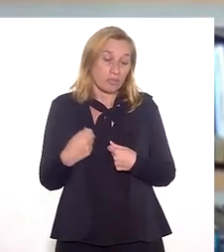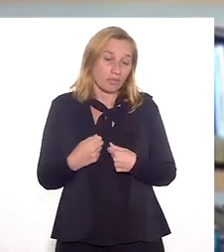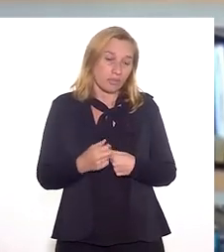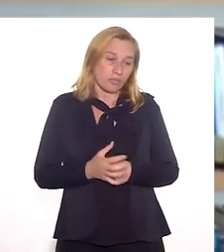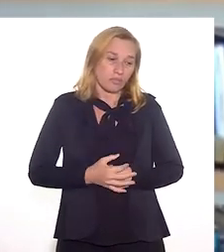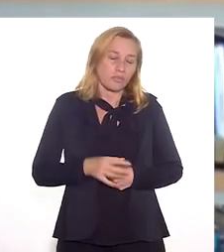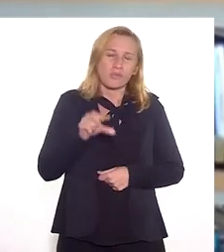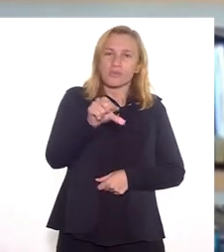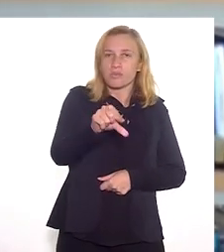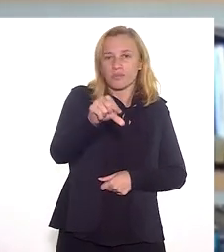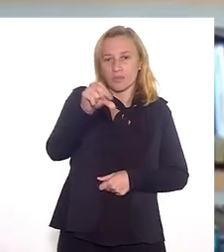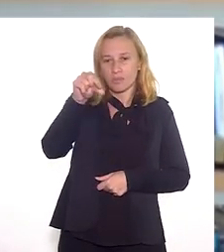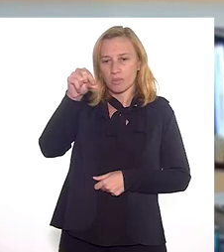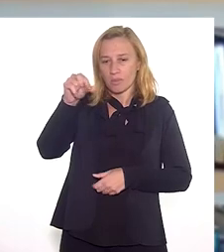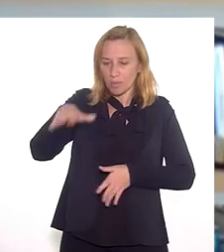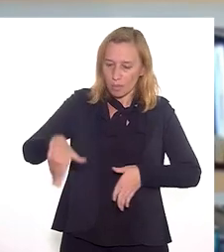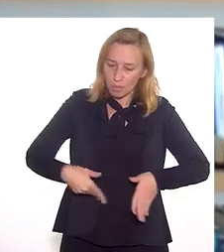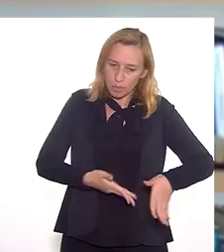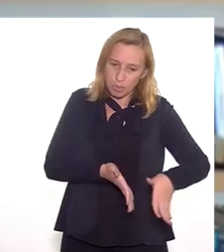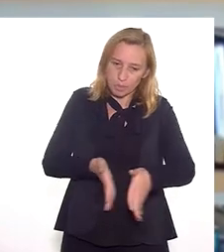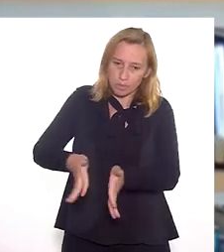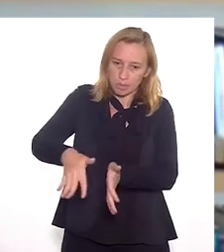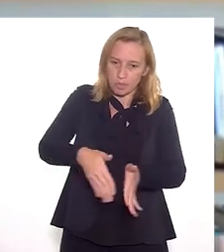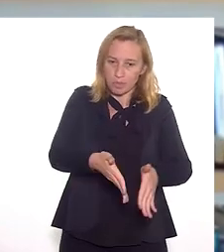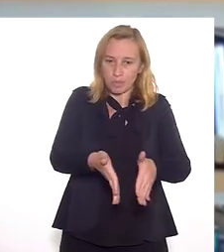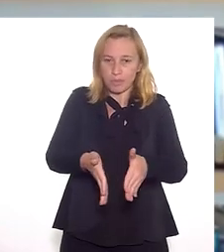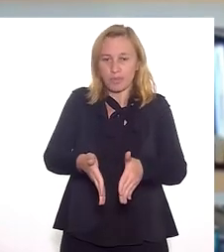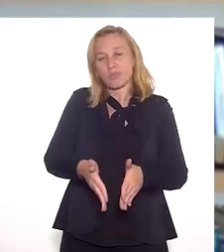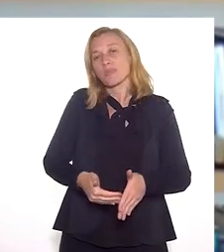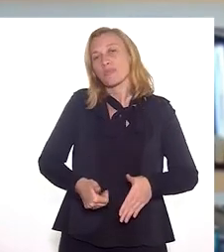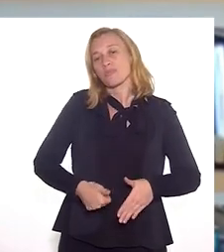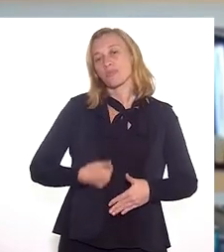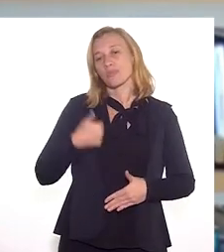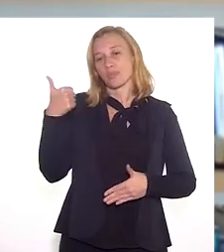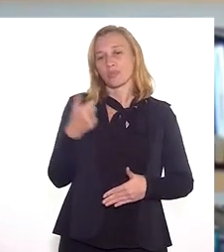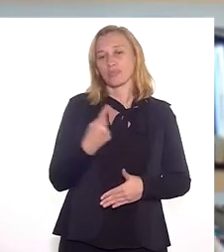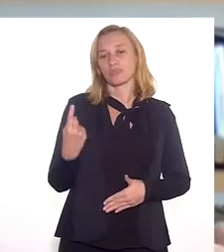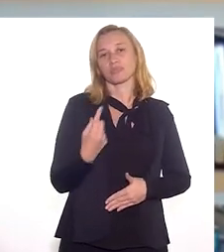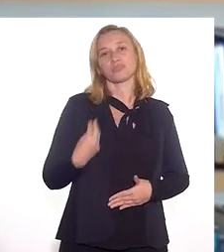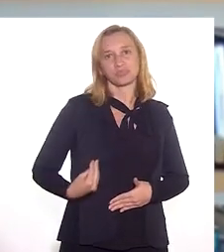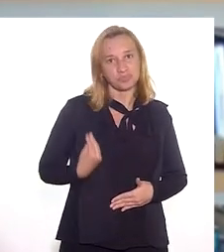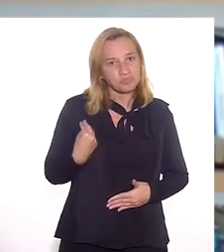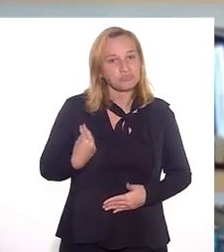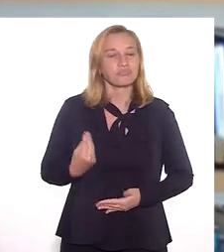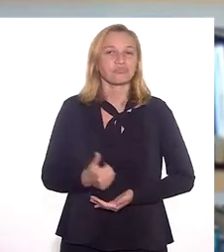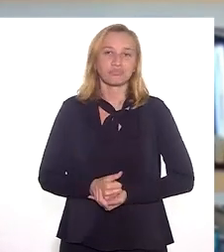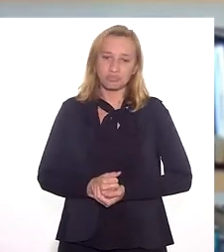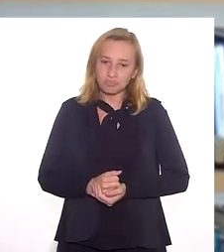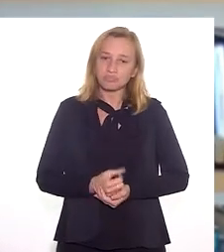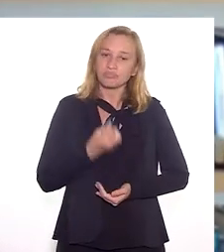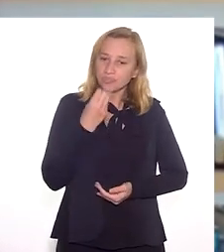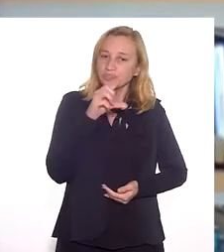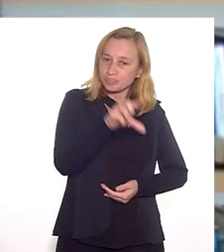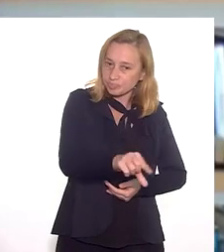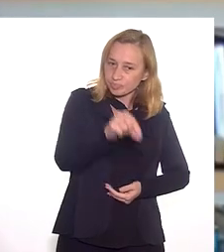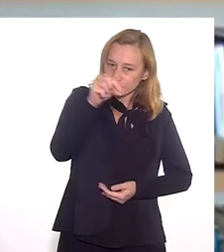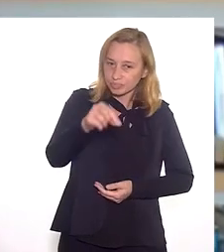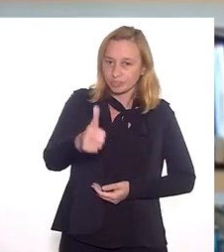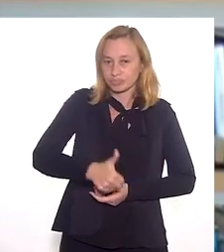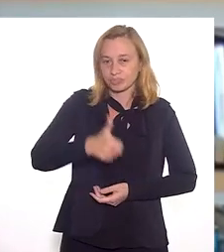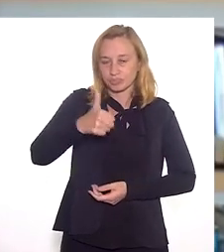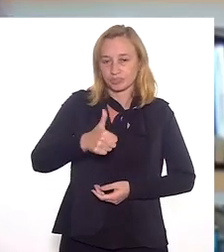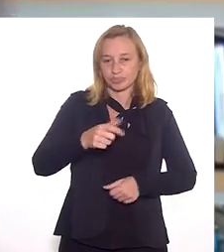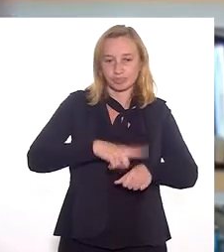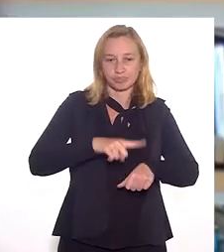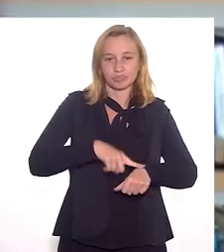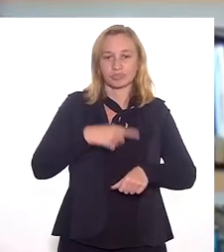enxergar a nossa precariedade e escolher caminhos mais luminosos para a nossa existência. Eu